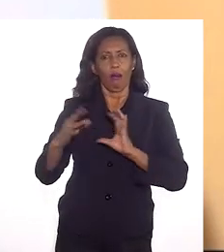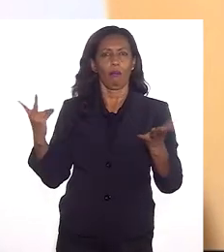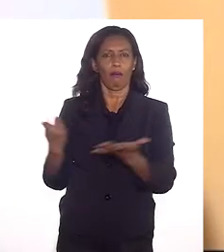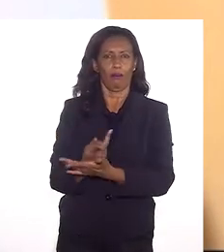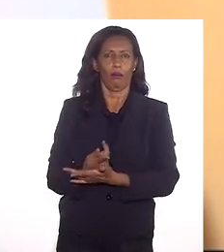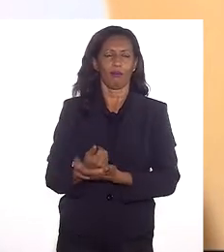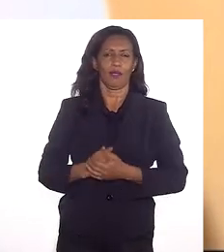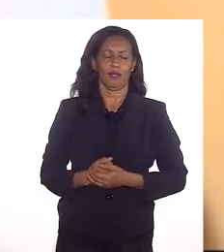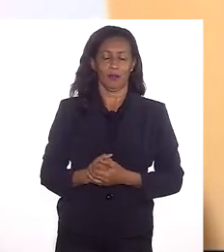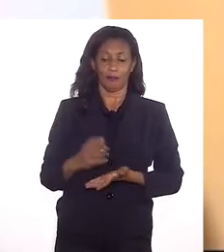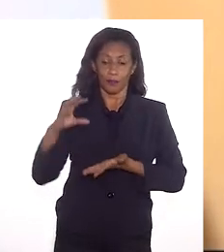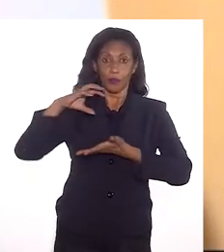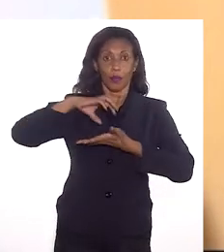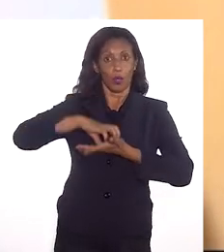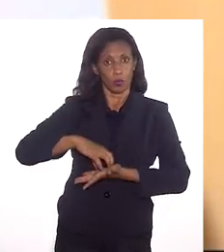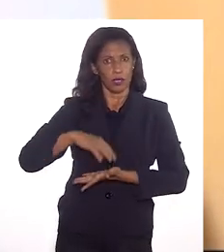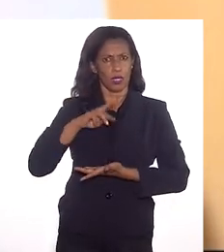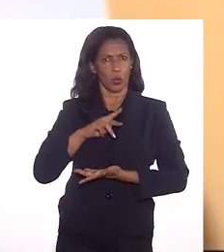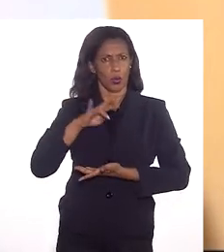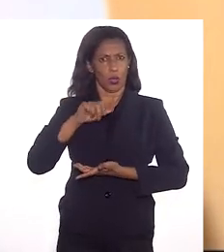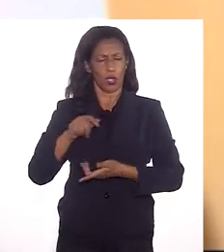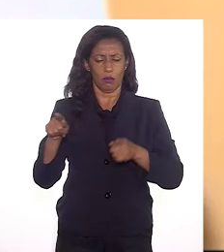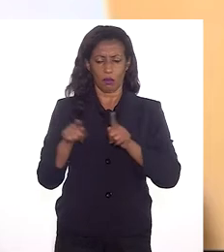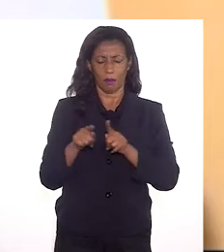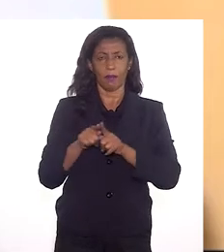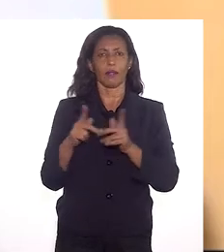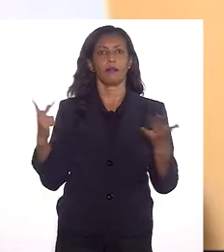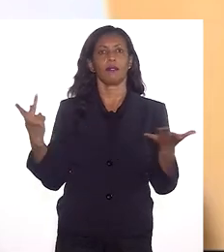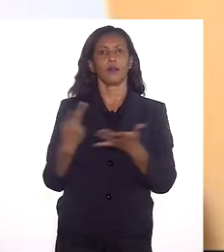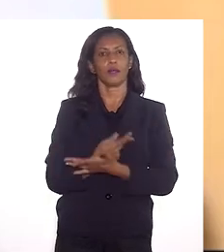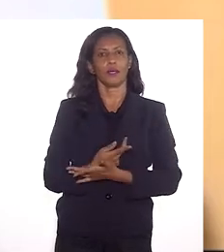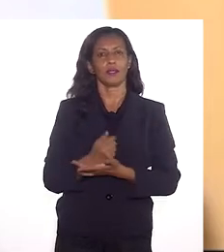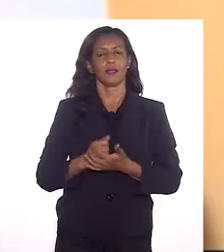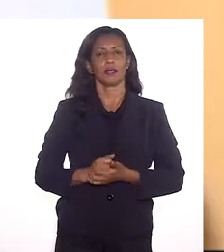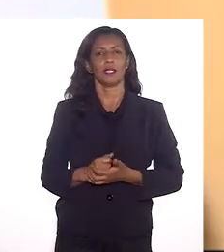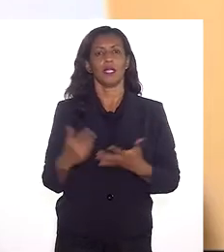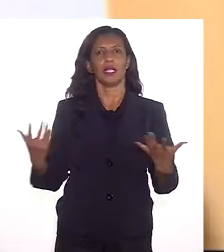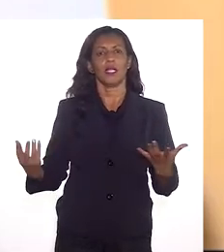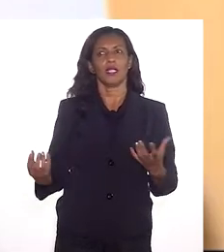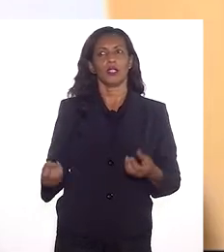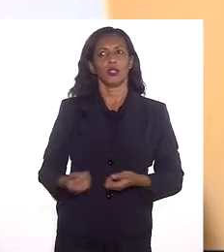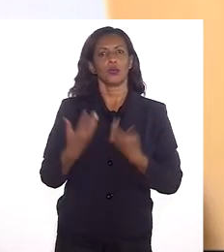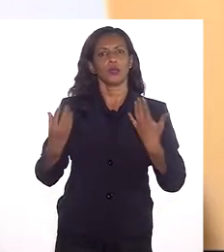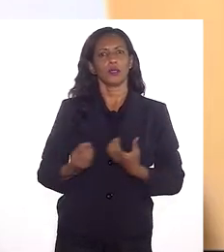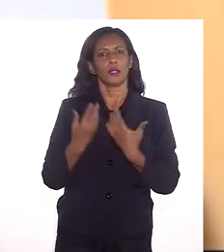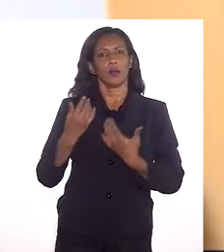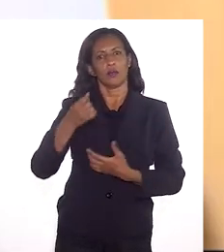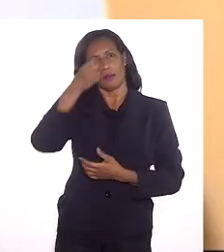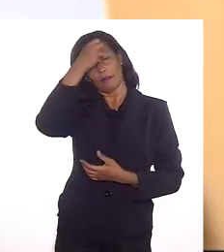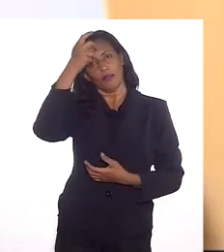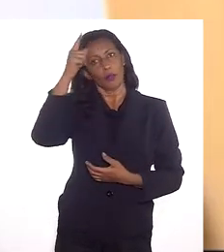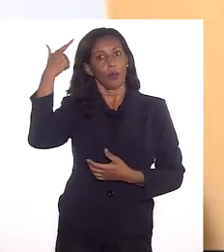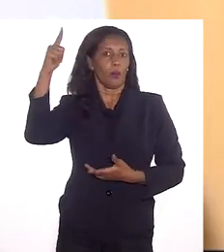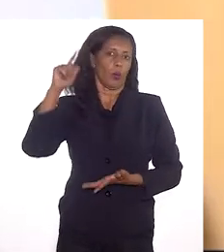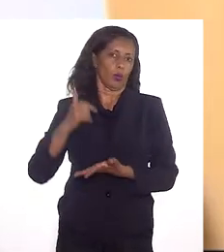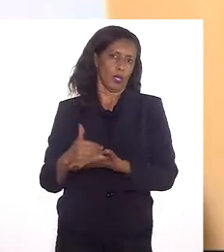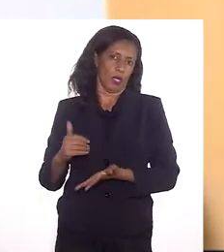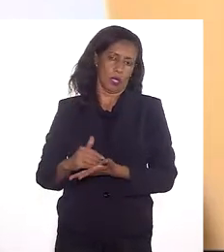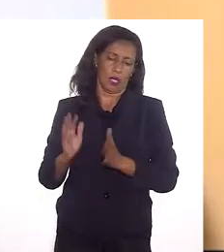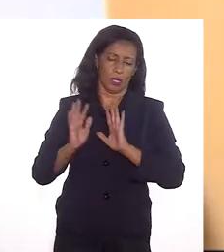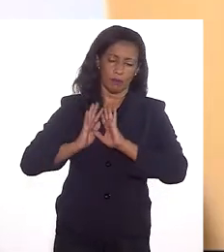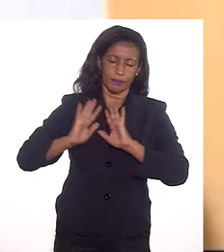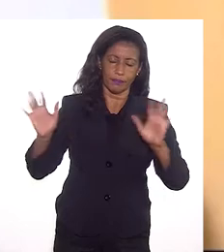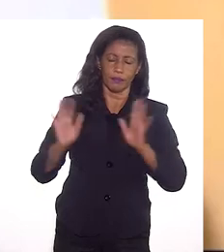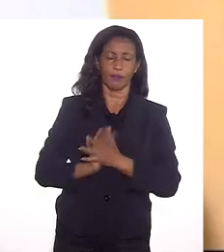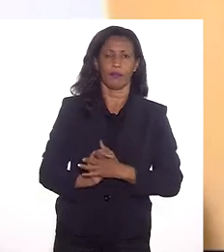suficiente para que aquilo aconteça. No centro do Rio também está acontecendo, estimulado pela prefeitura, por outra